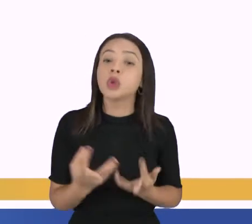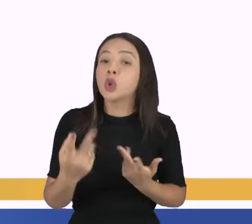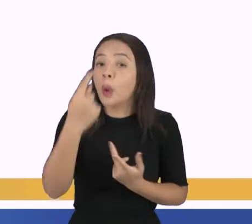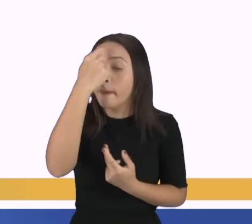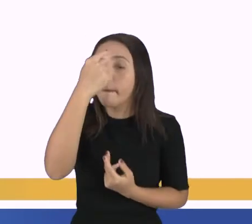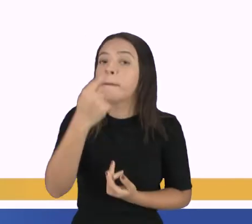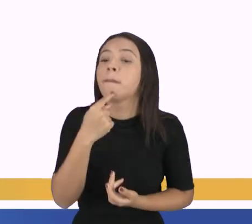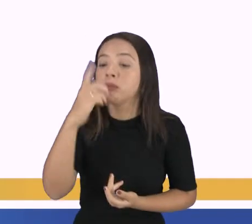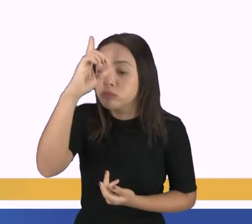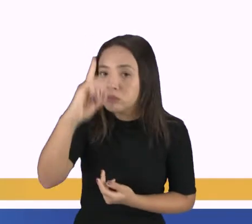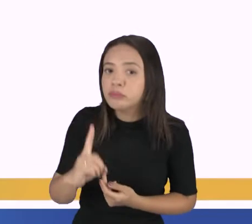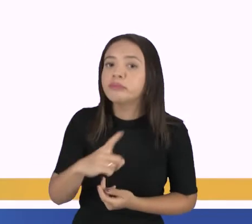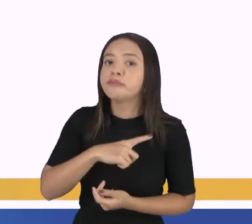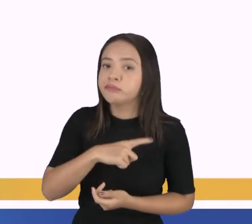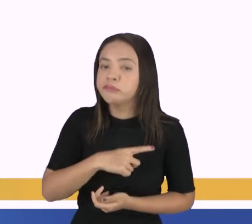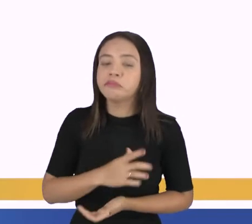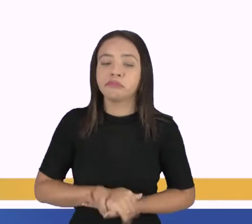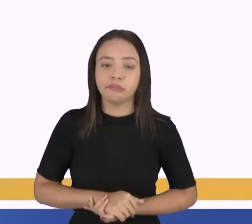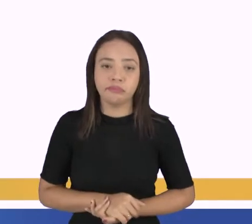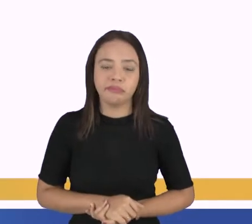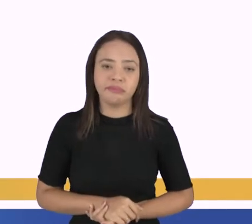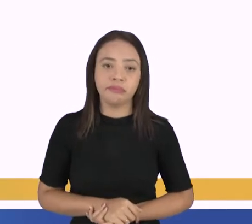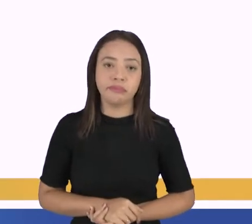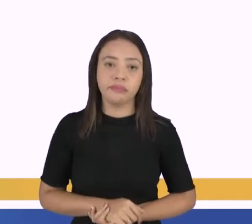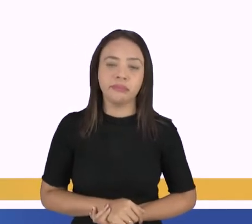direita, certo?